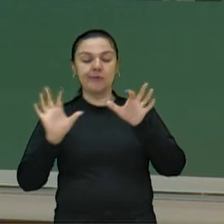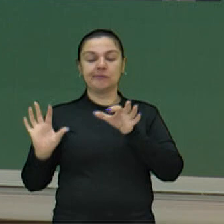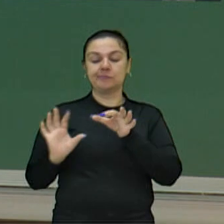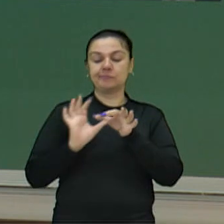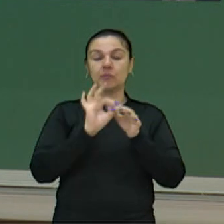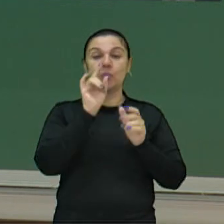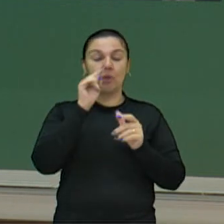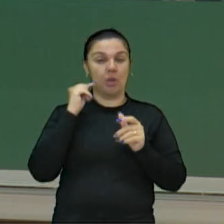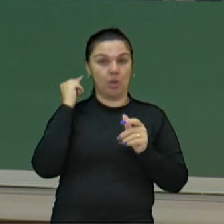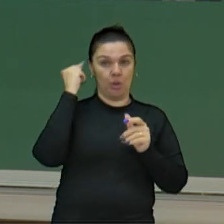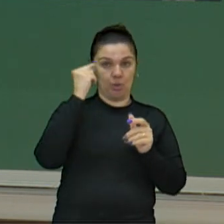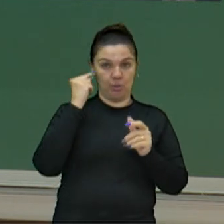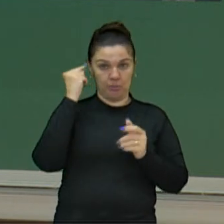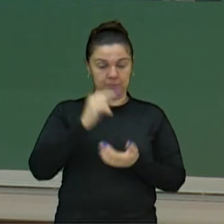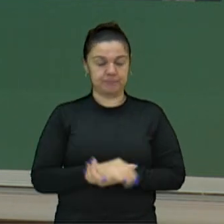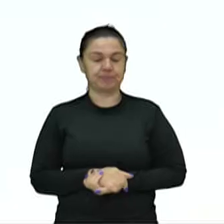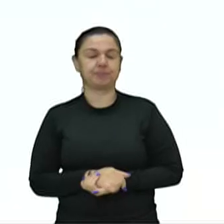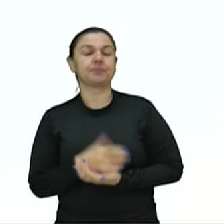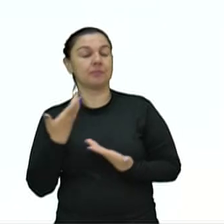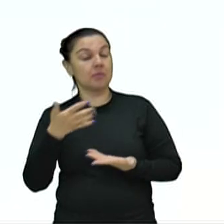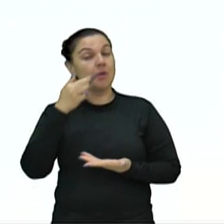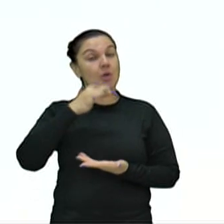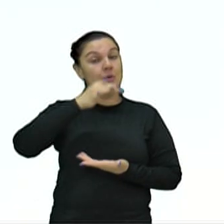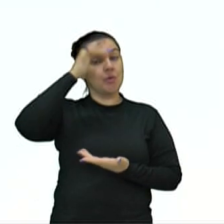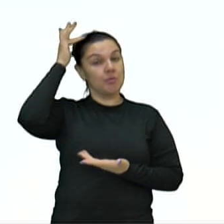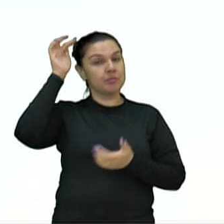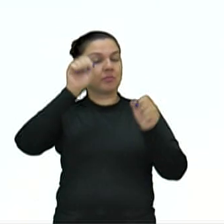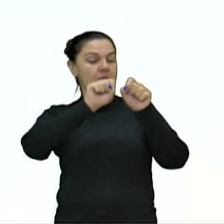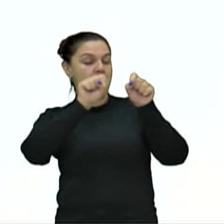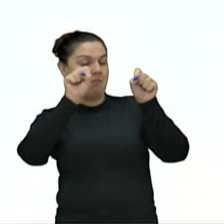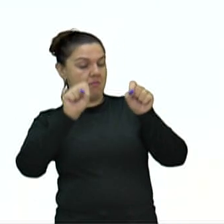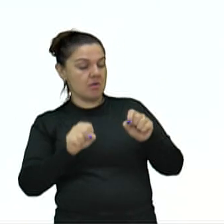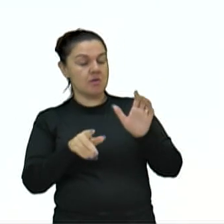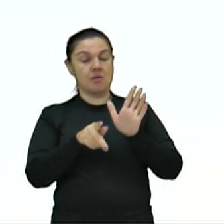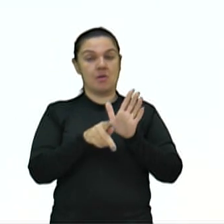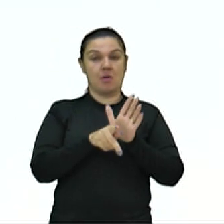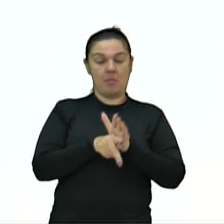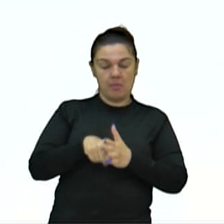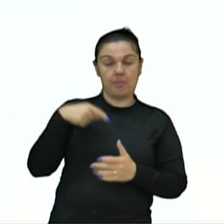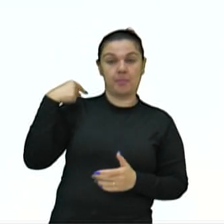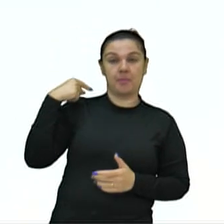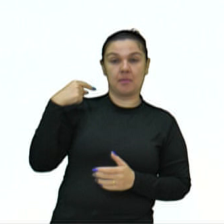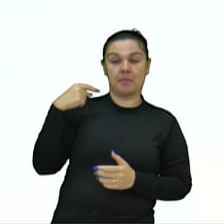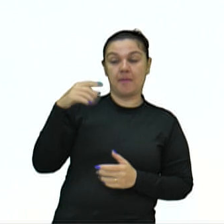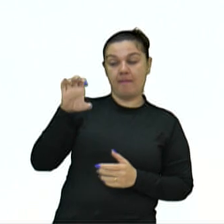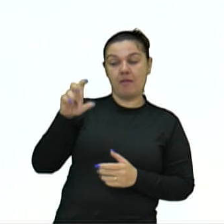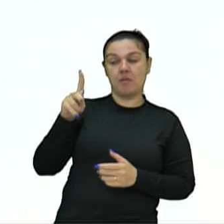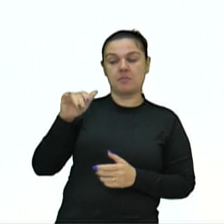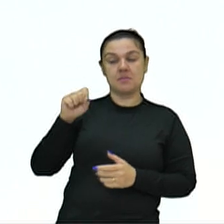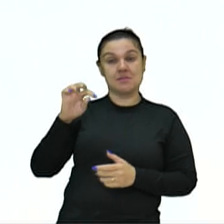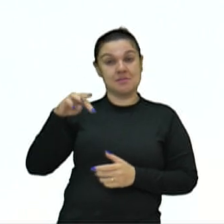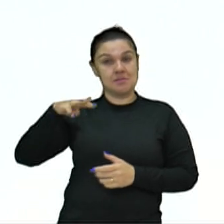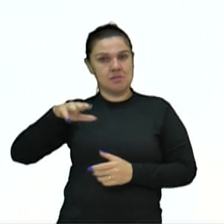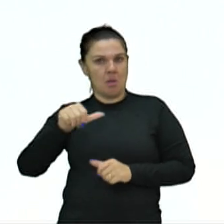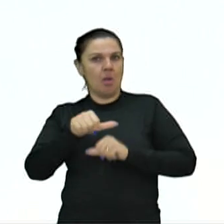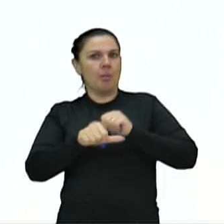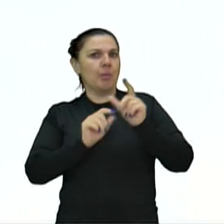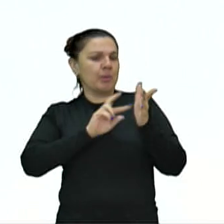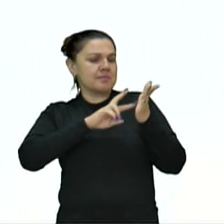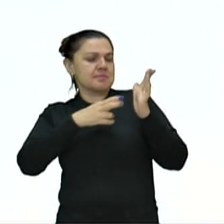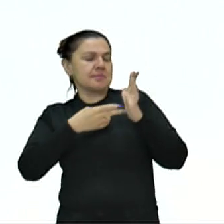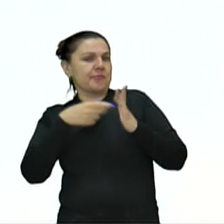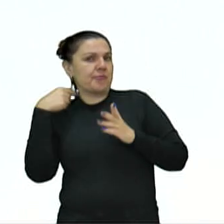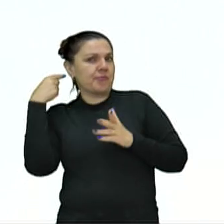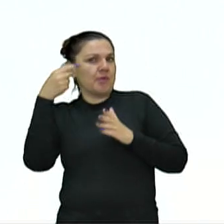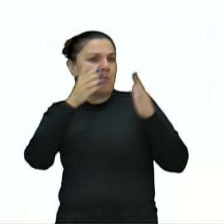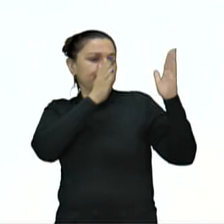loucura. De acordo com Michel Foucault, as estruturas epistêmicas moldaram as diferentes experiências do fenômeno da loucura